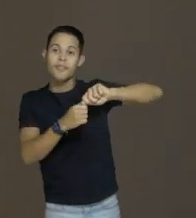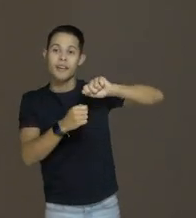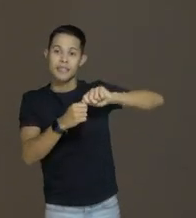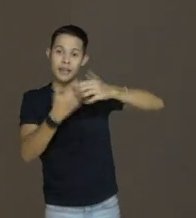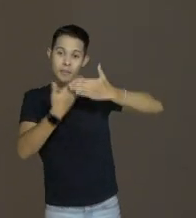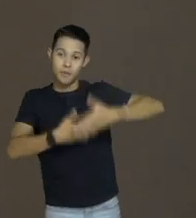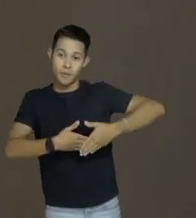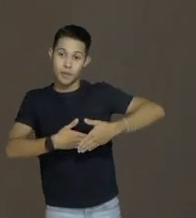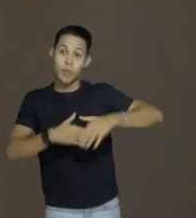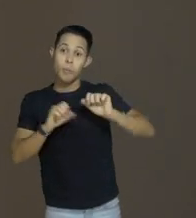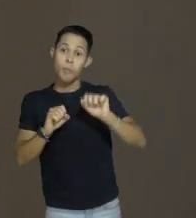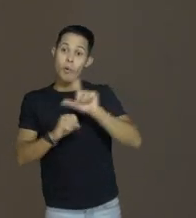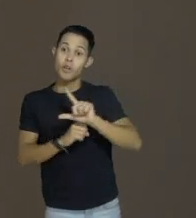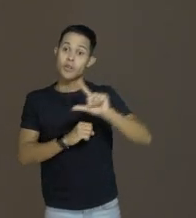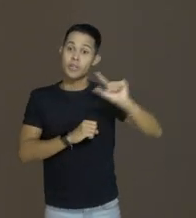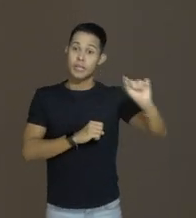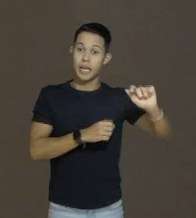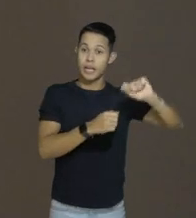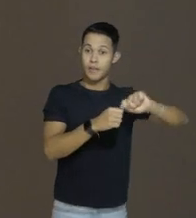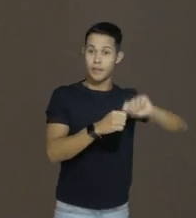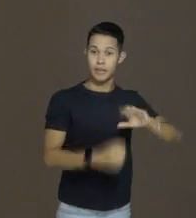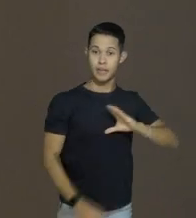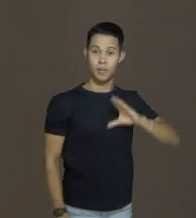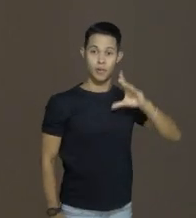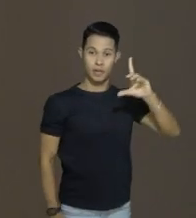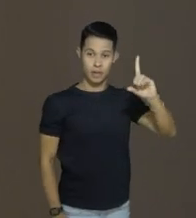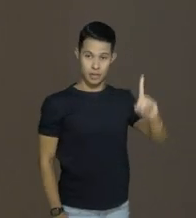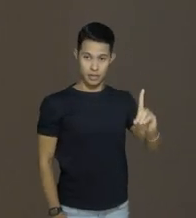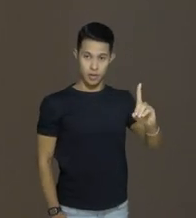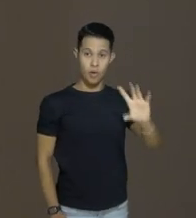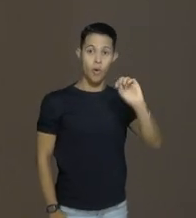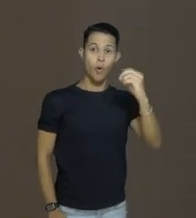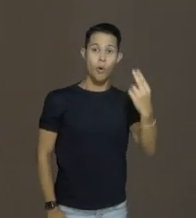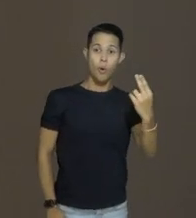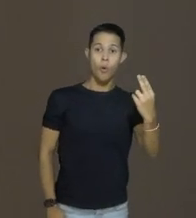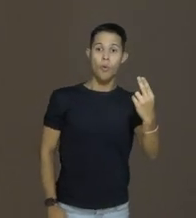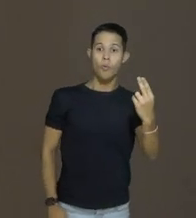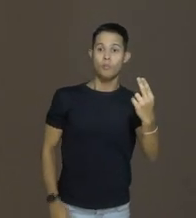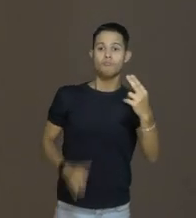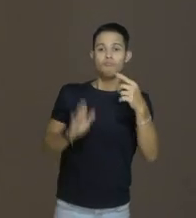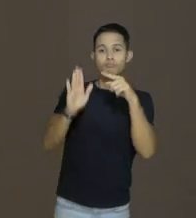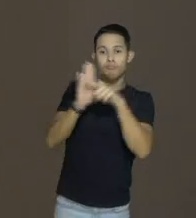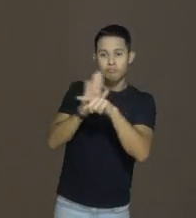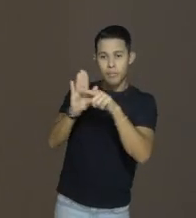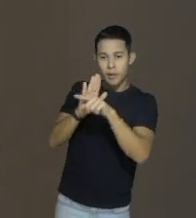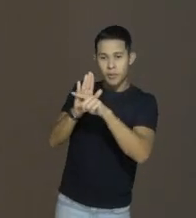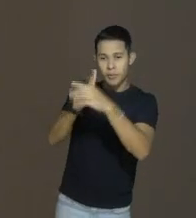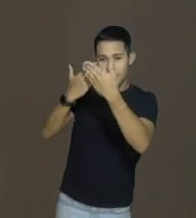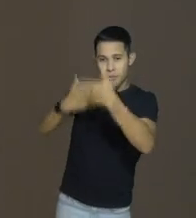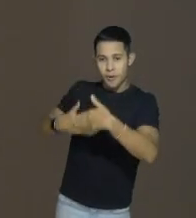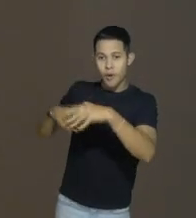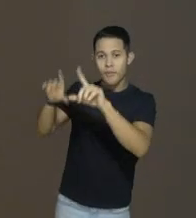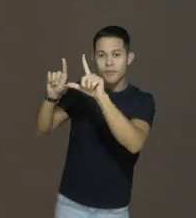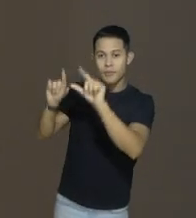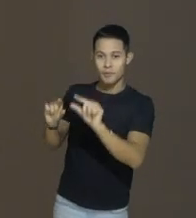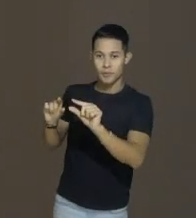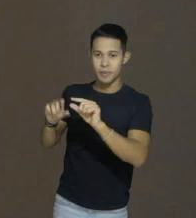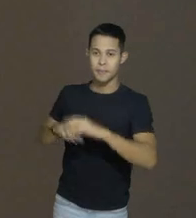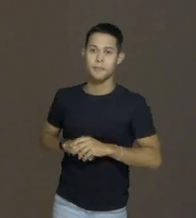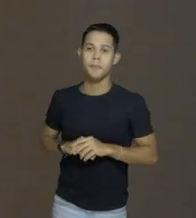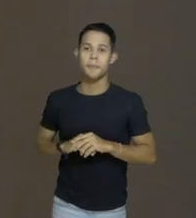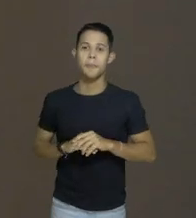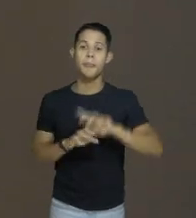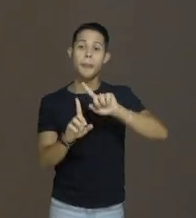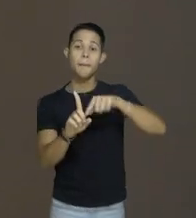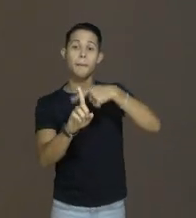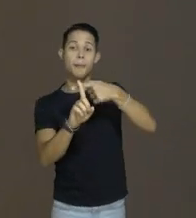coordenação, ou diminuir o número de questões da prova. Sabe? Uma coisa que também eles não fazem é botar na folha de